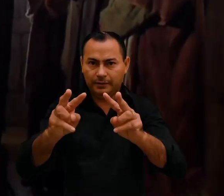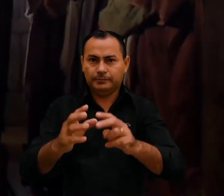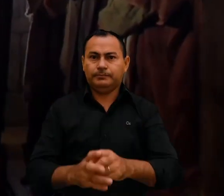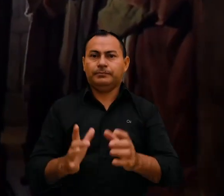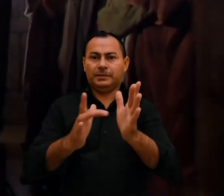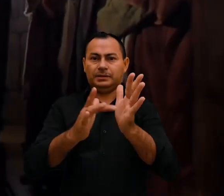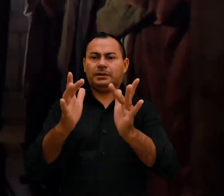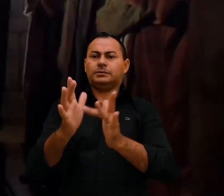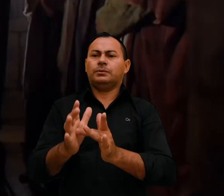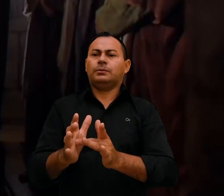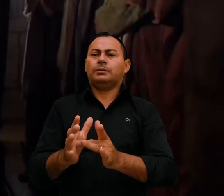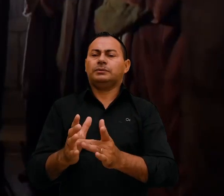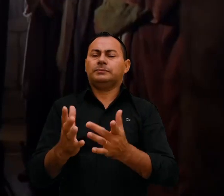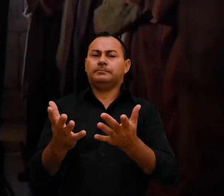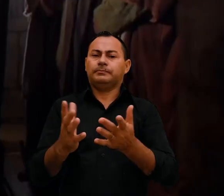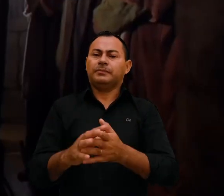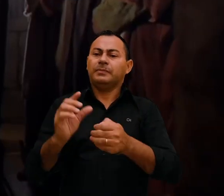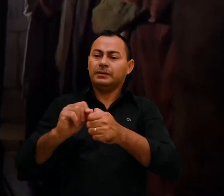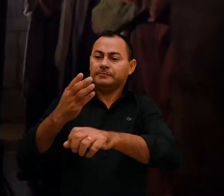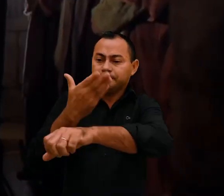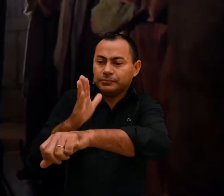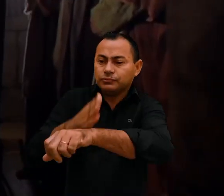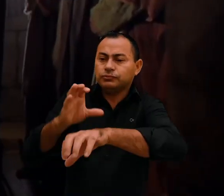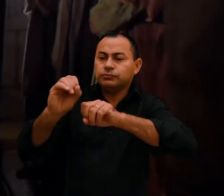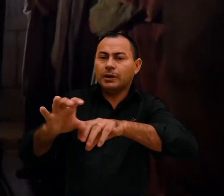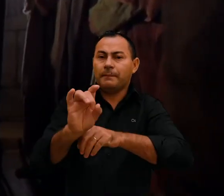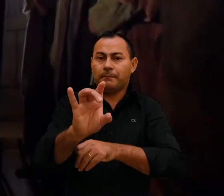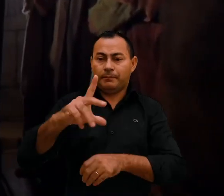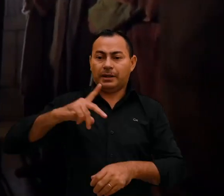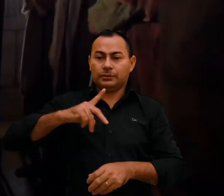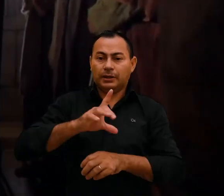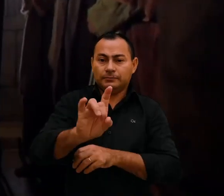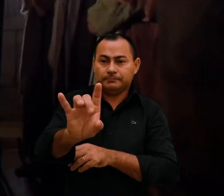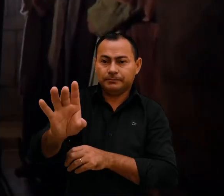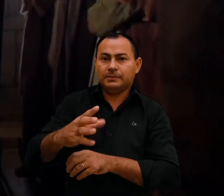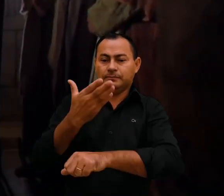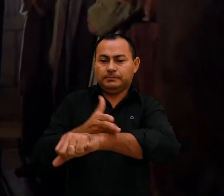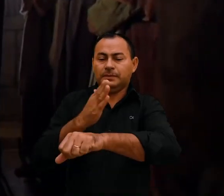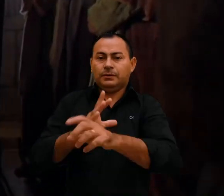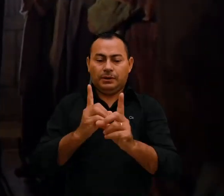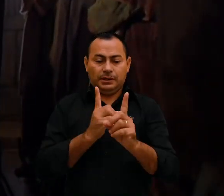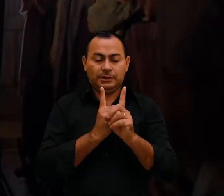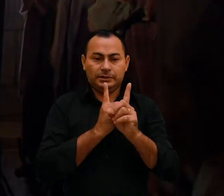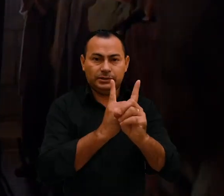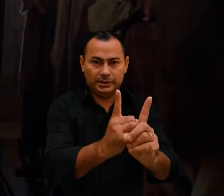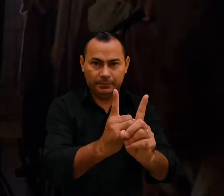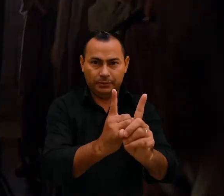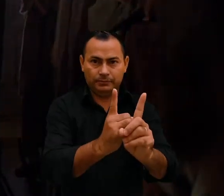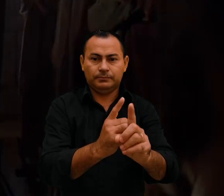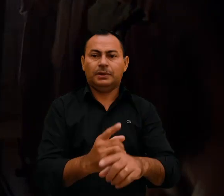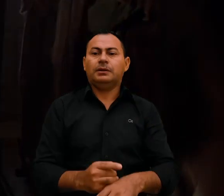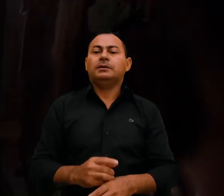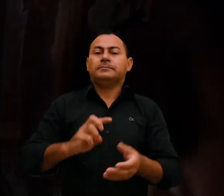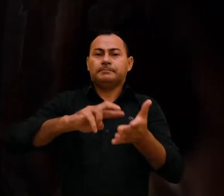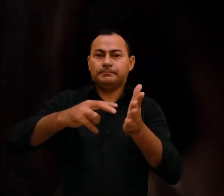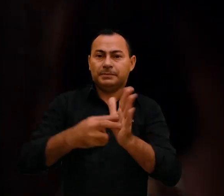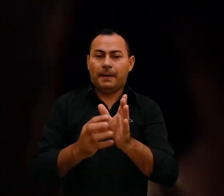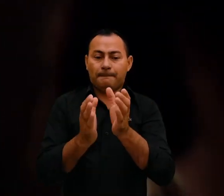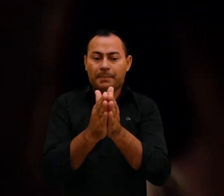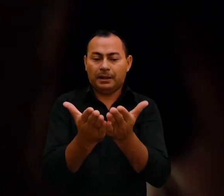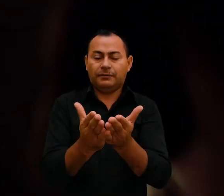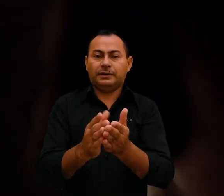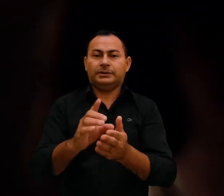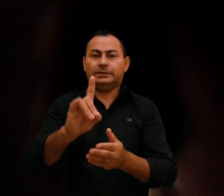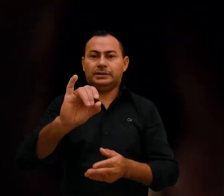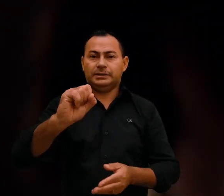ir e ver Jesus feliz um treinamento individual e prático com aqueles discípulos aliança e